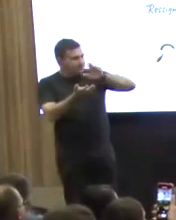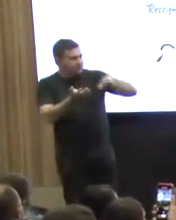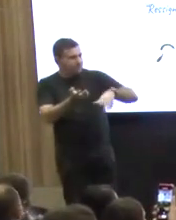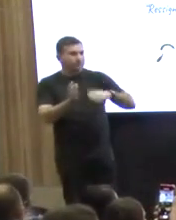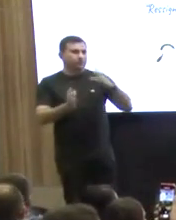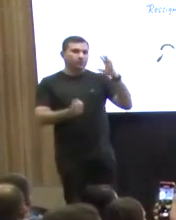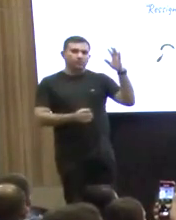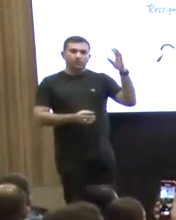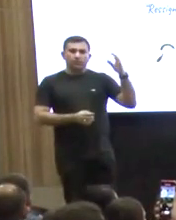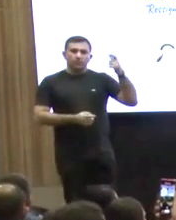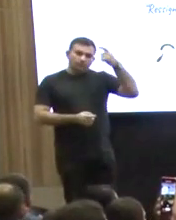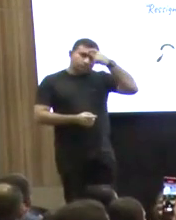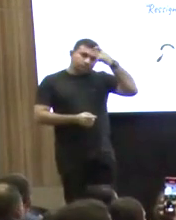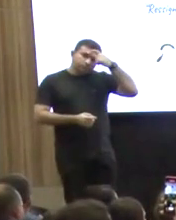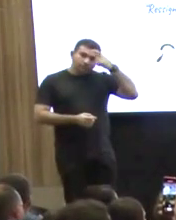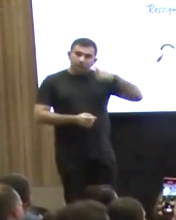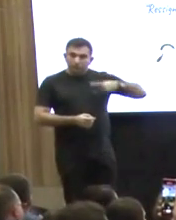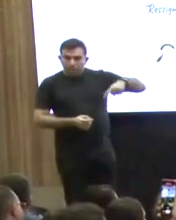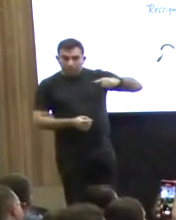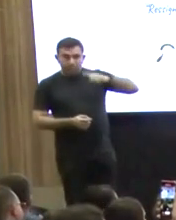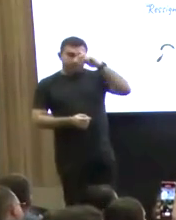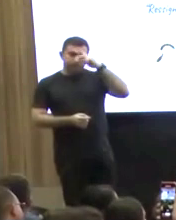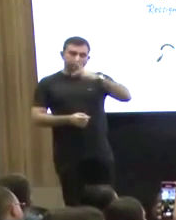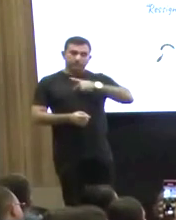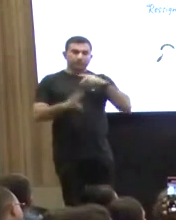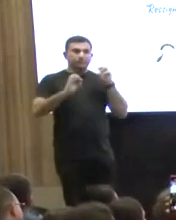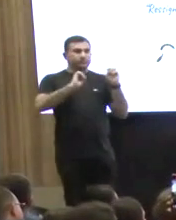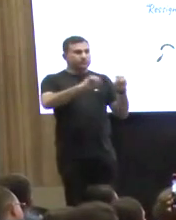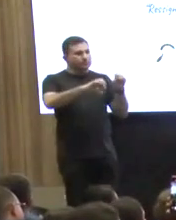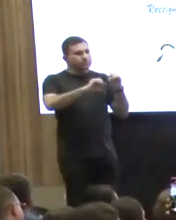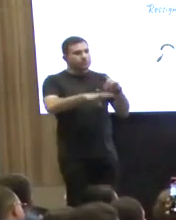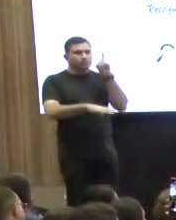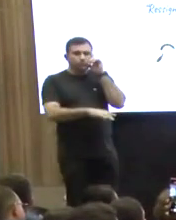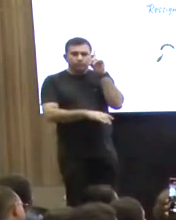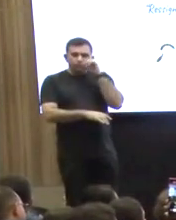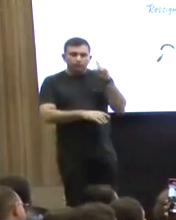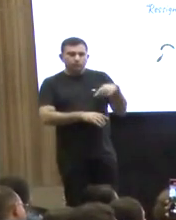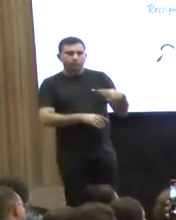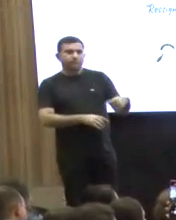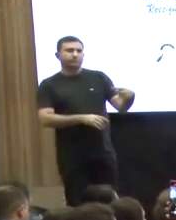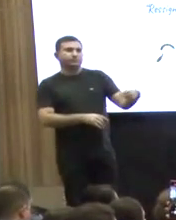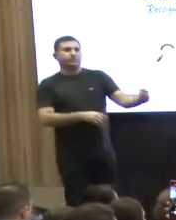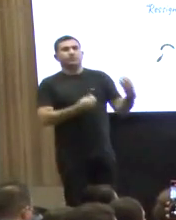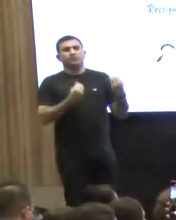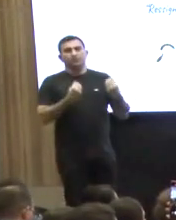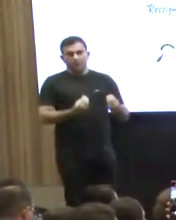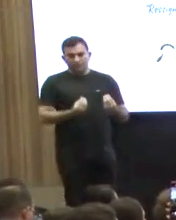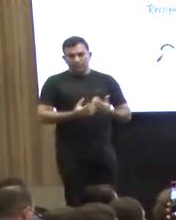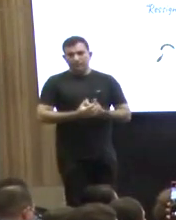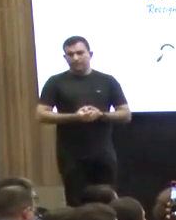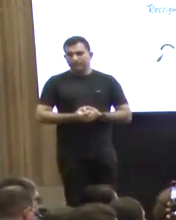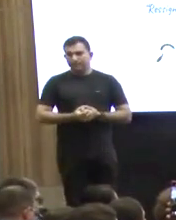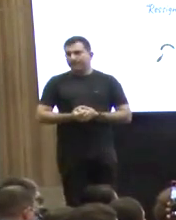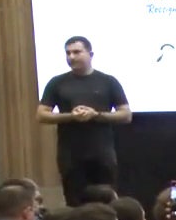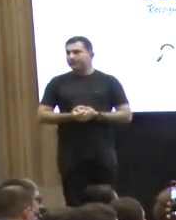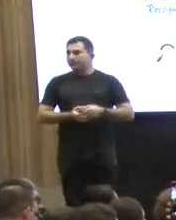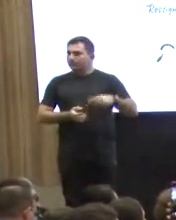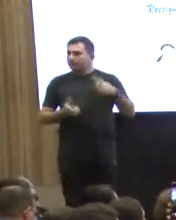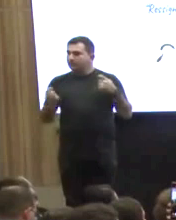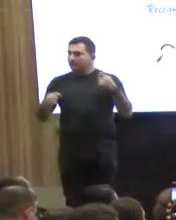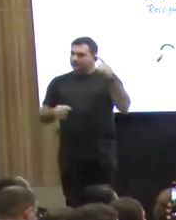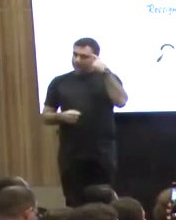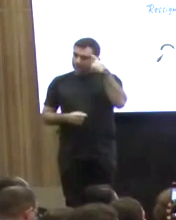o tempo inteiro politicamente? Quando o Rogério coloca todas essas questões, imaginemos nós, na